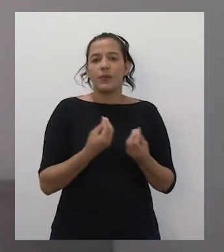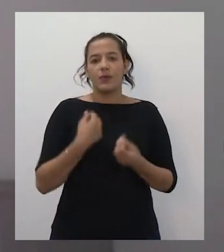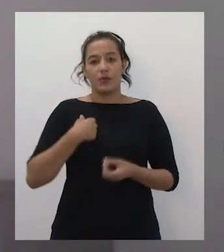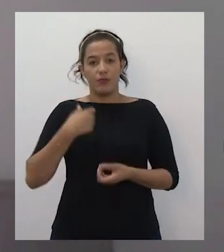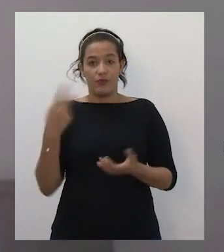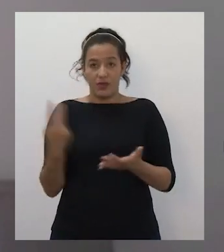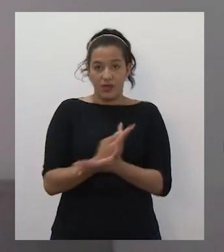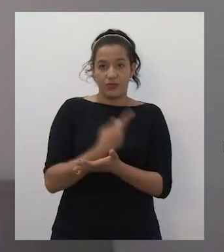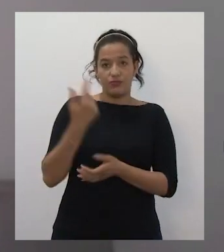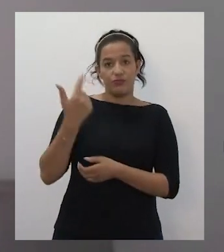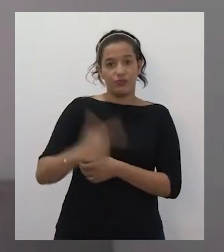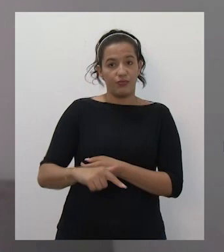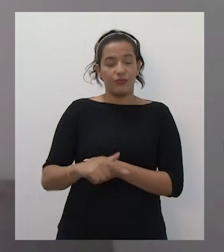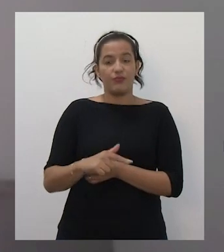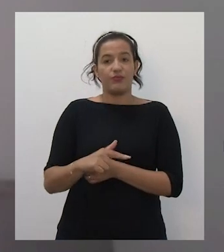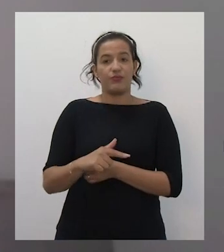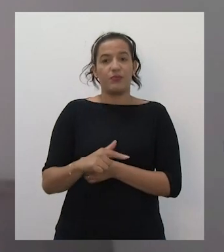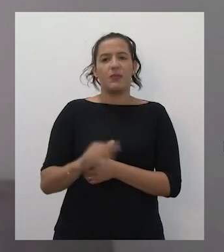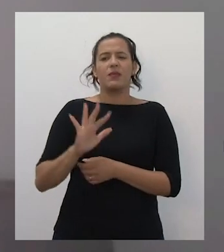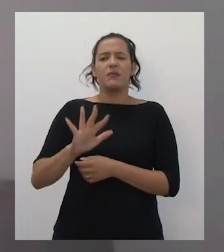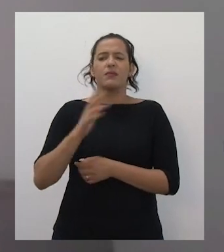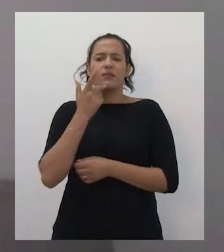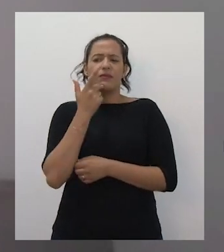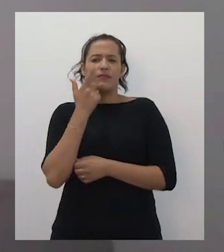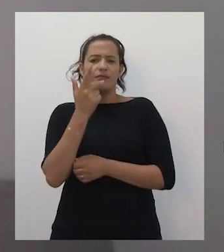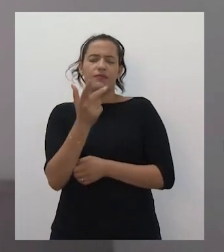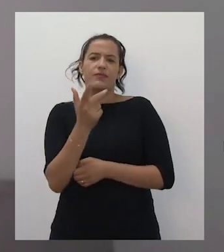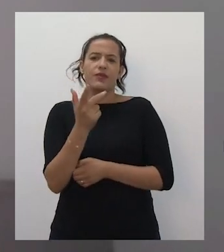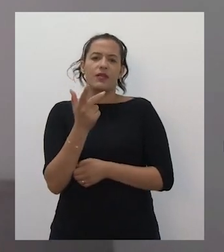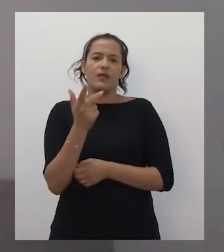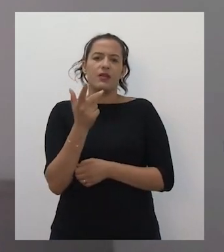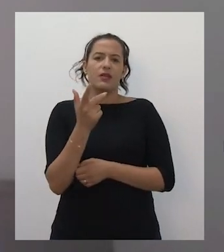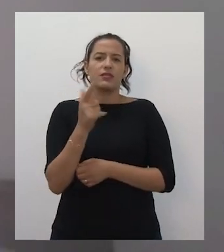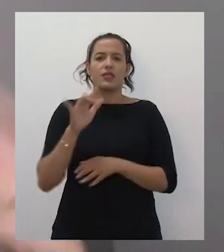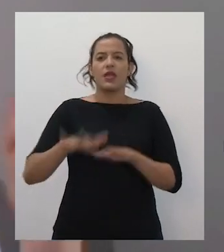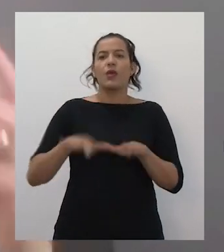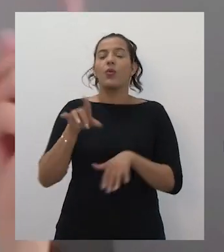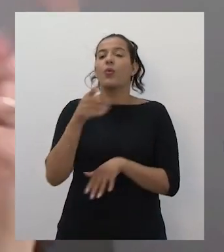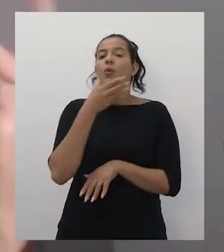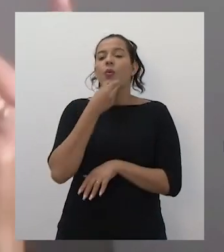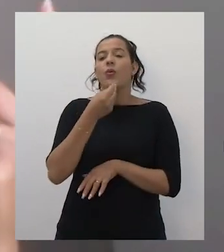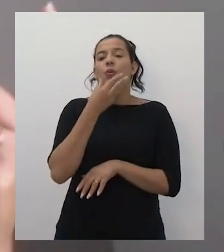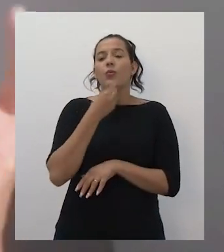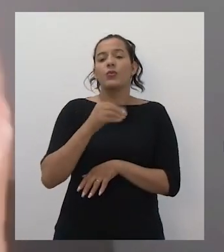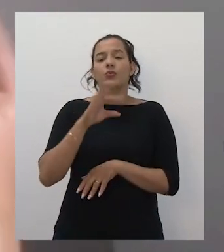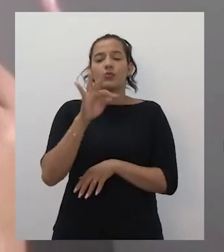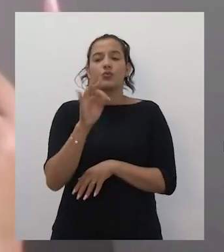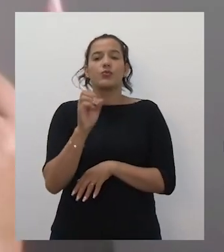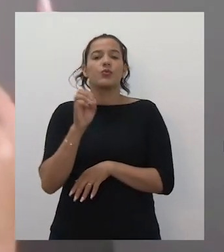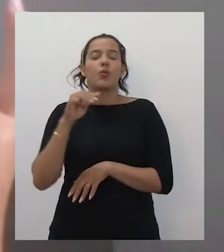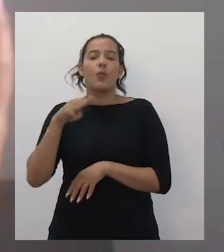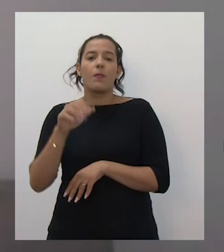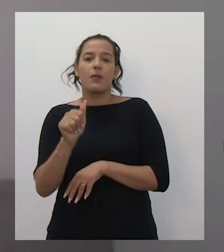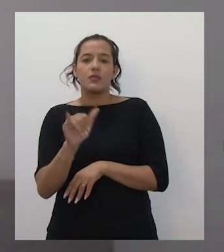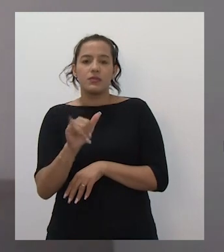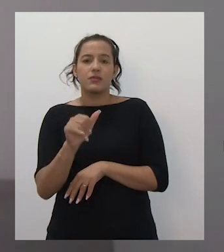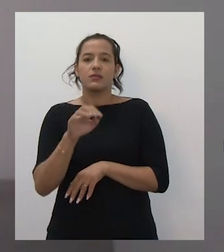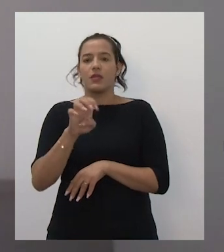novo. Não falam que o Thomas Edison, ele, antes